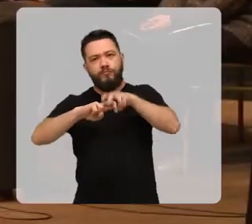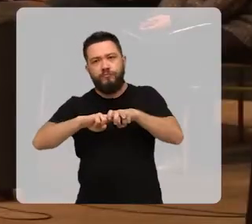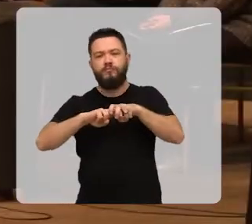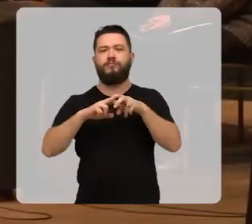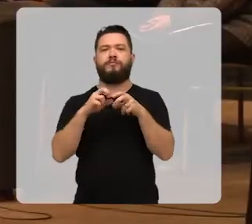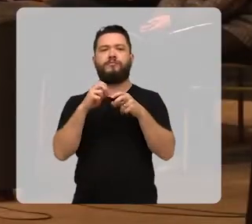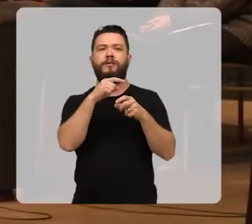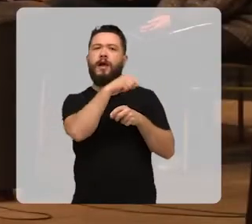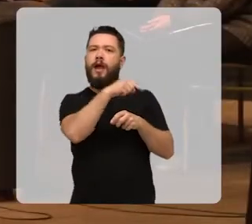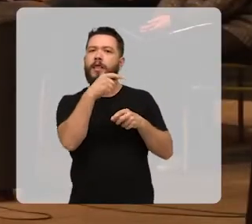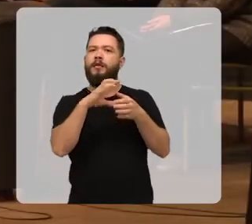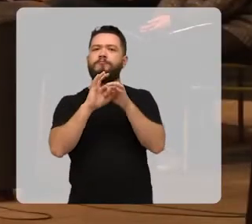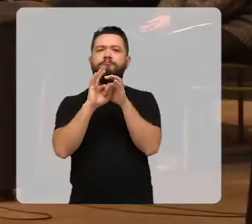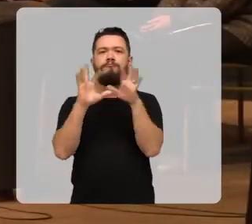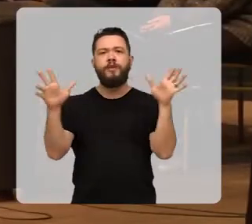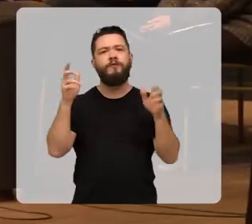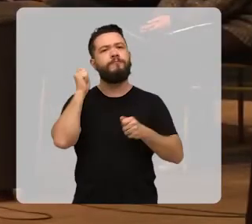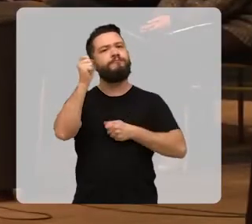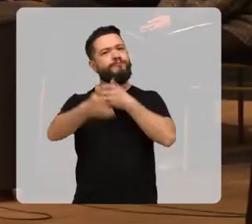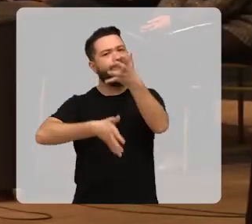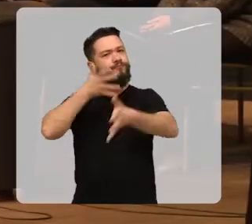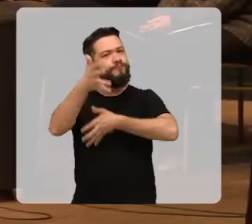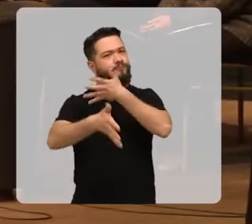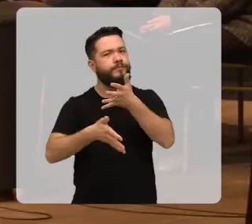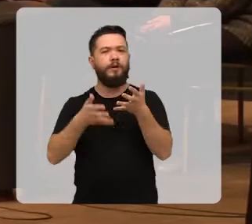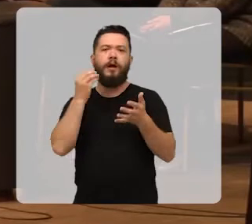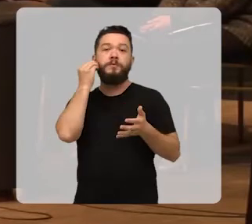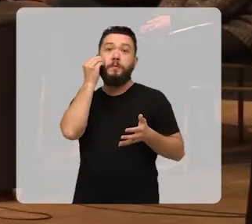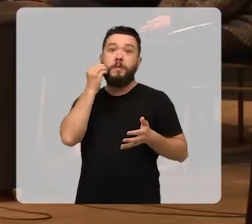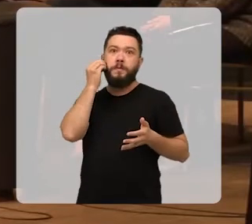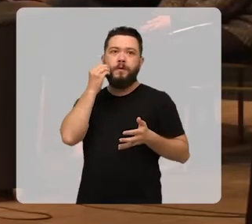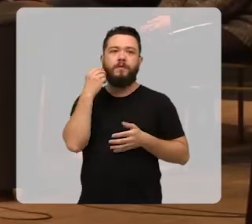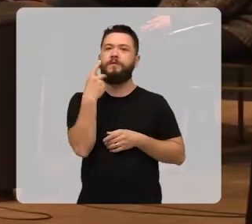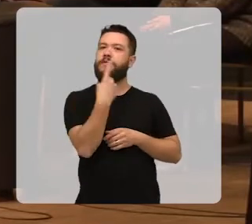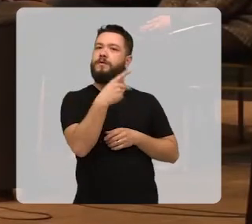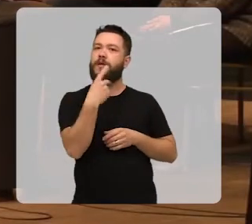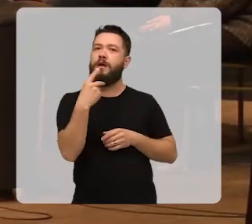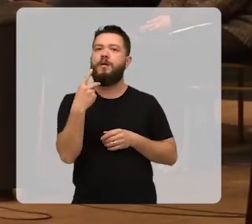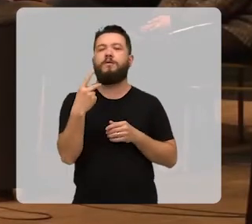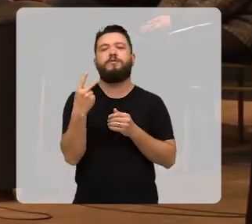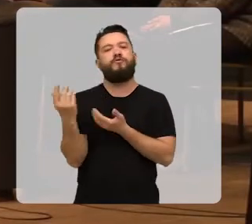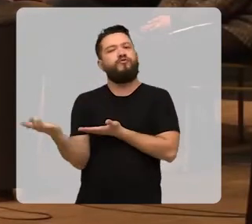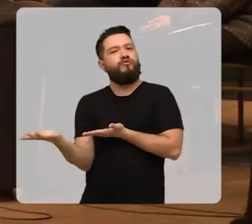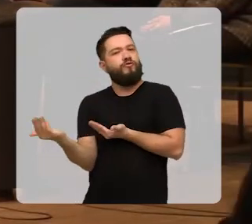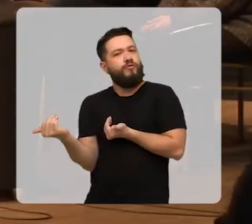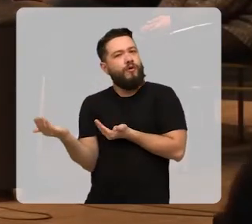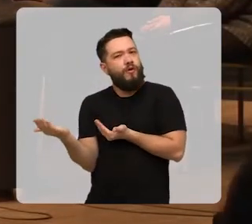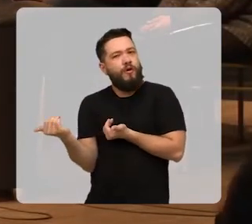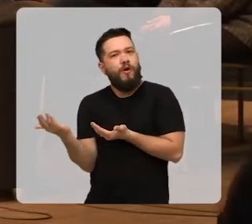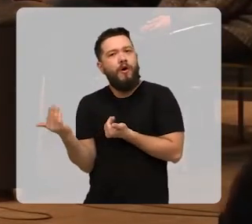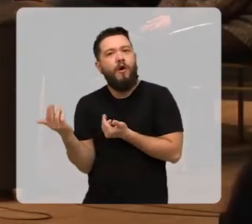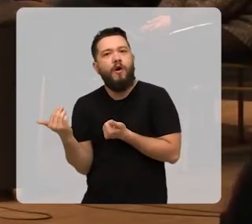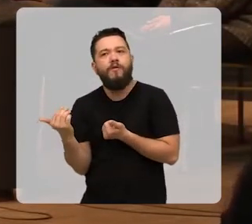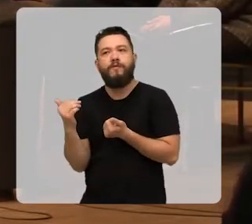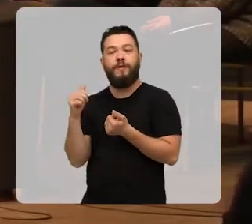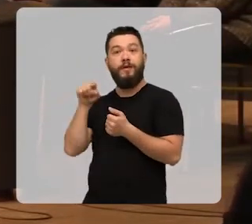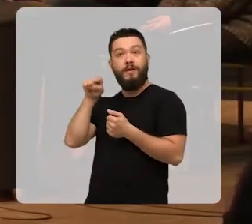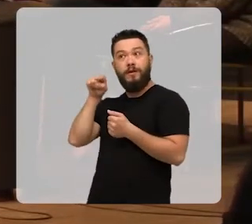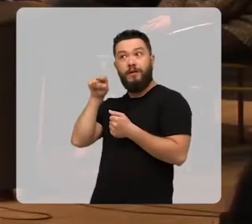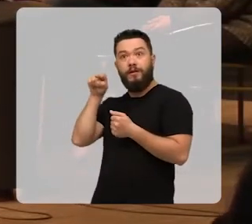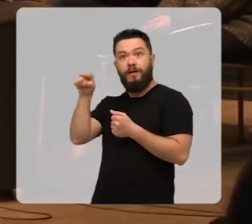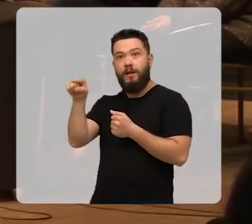sobre a experiência que ela teve na sua adolescência como prisioneira de um campo